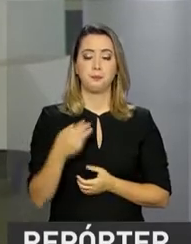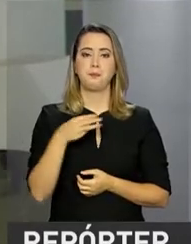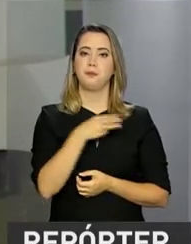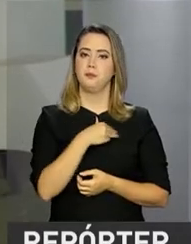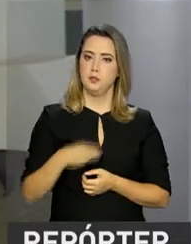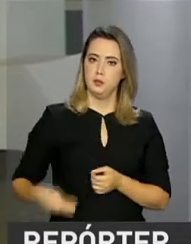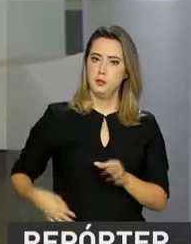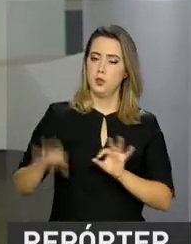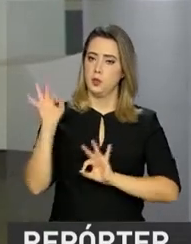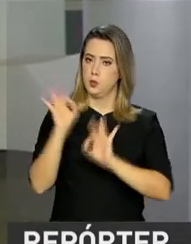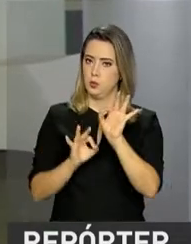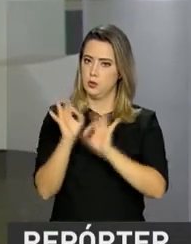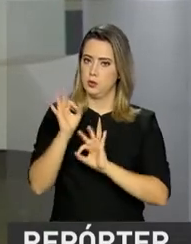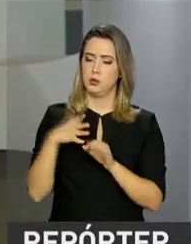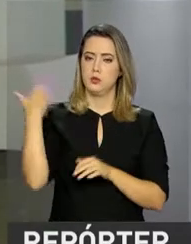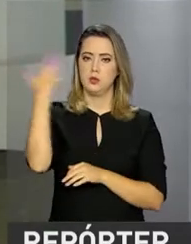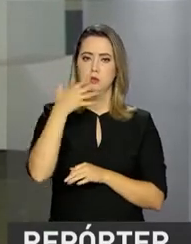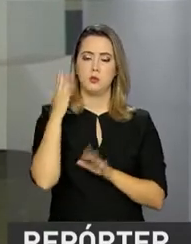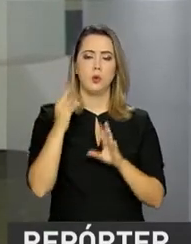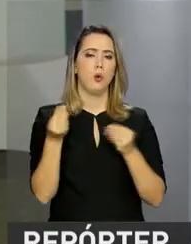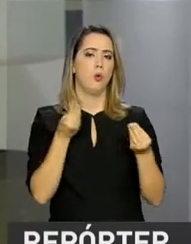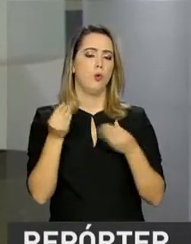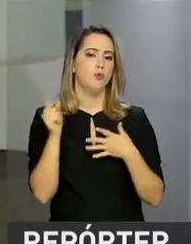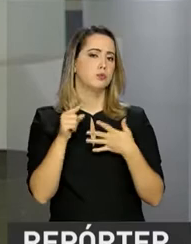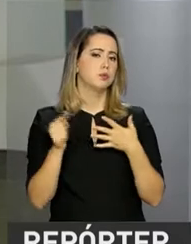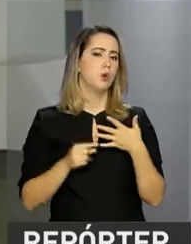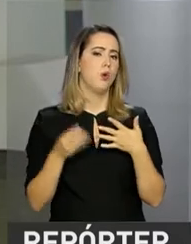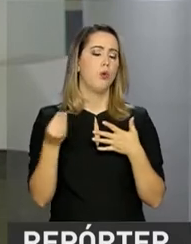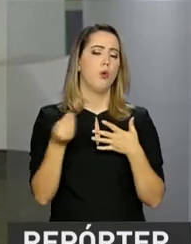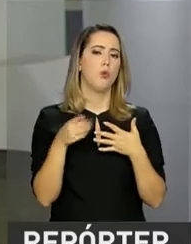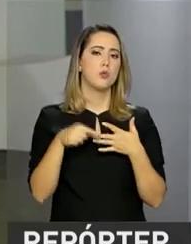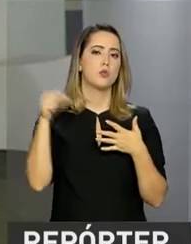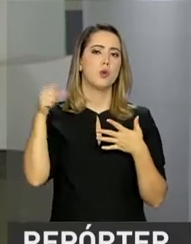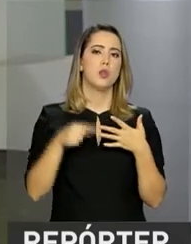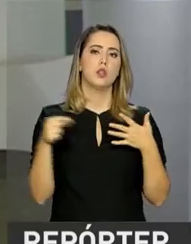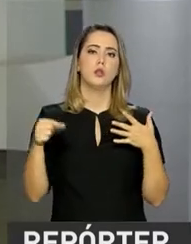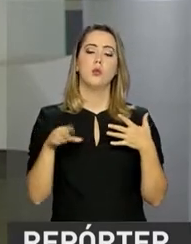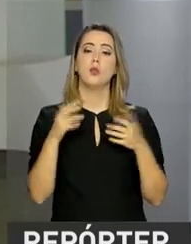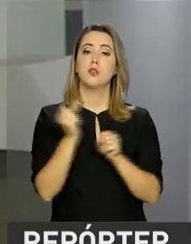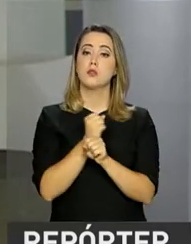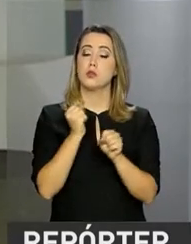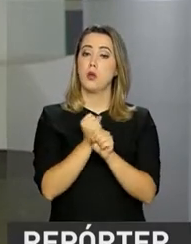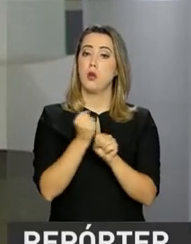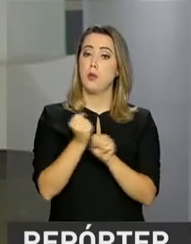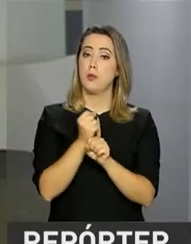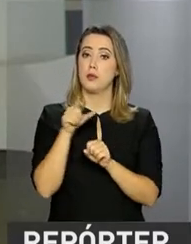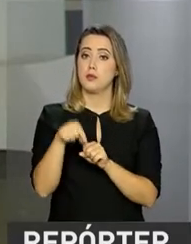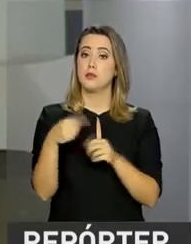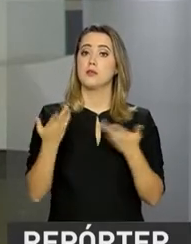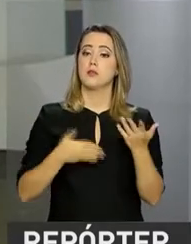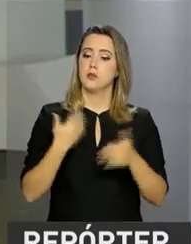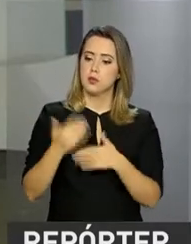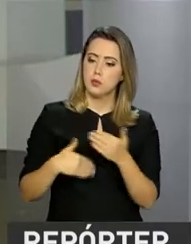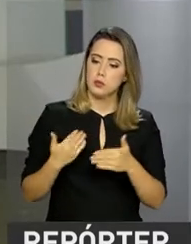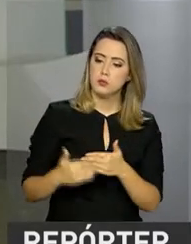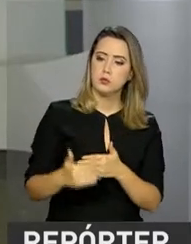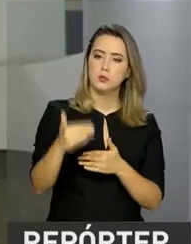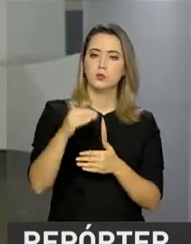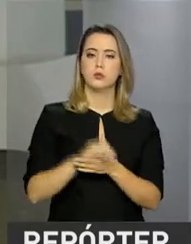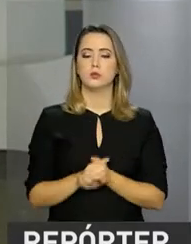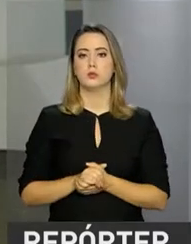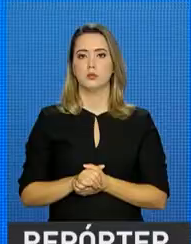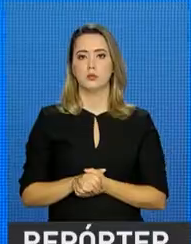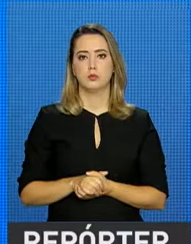Planejamento, Diogo Oliveira, explicou os critérios estabelecidos para a escolha das obras que vão servir para o desenvolvimento do país.